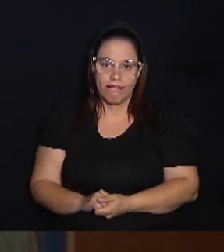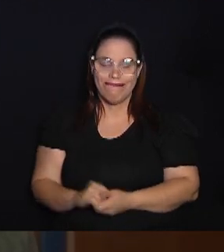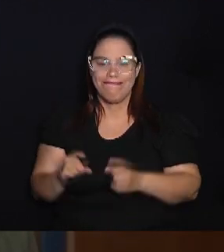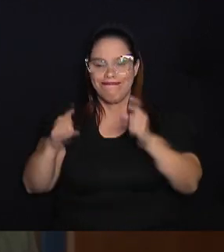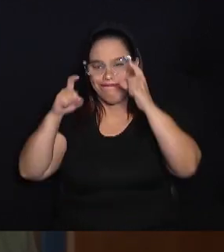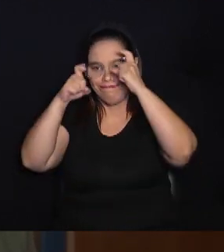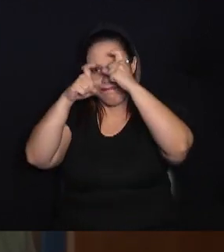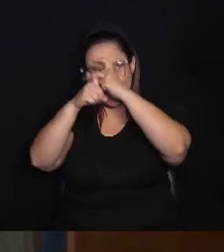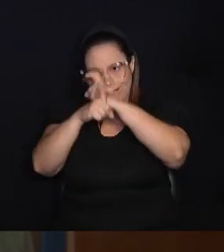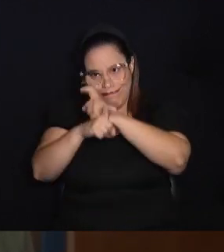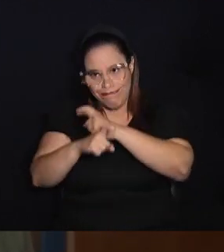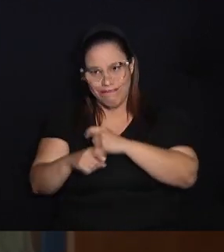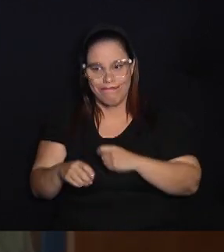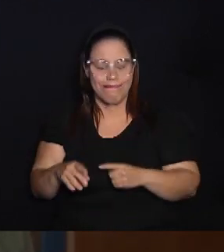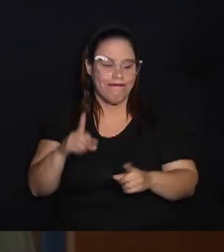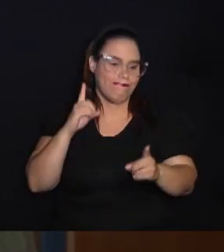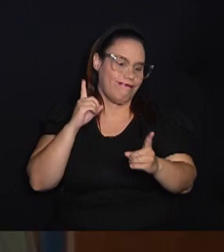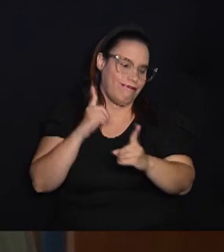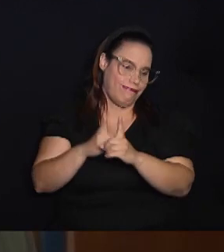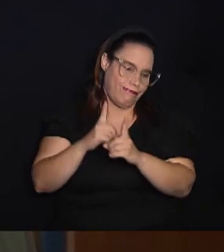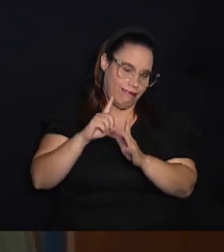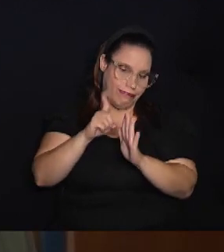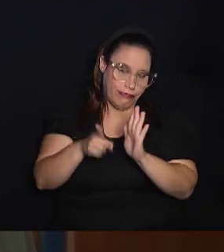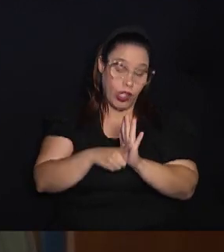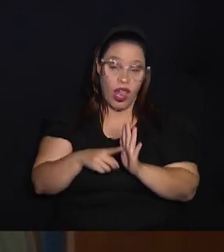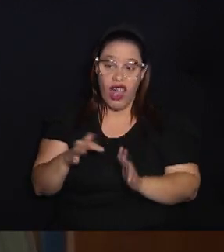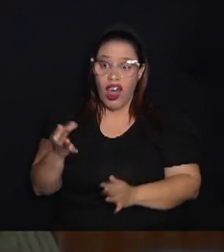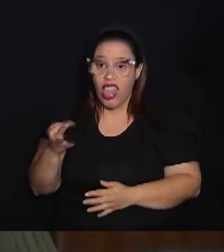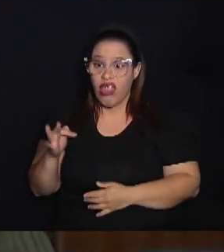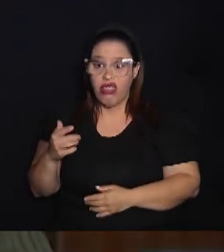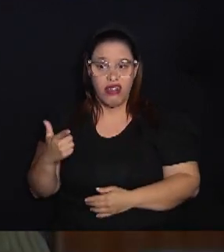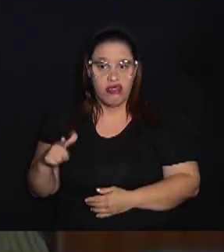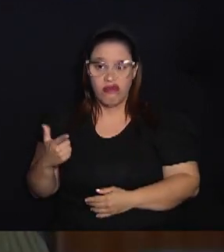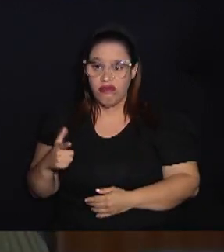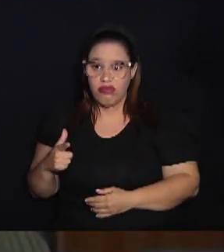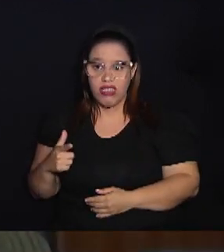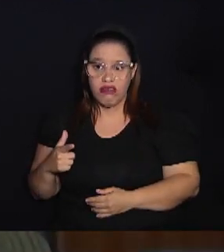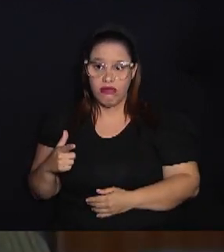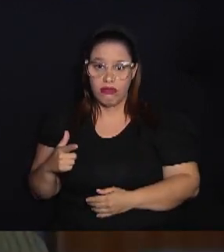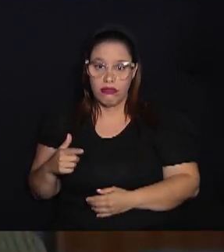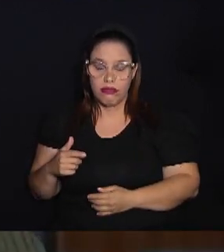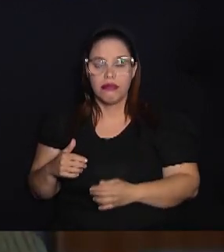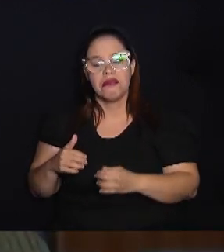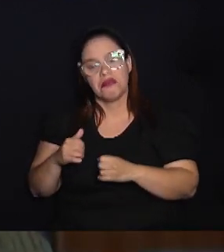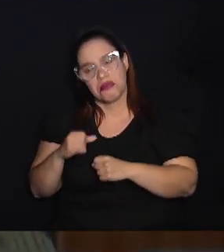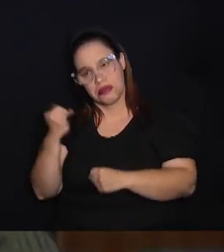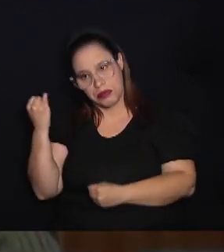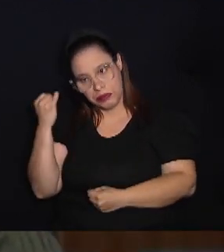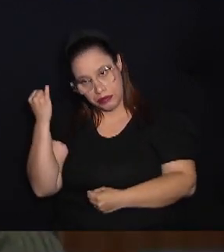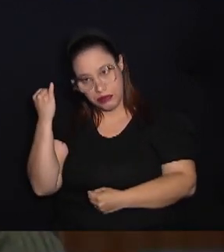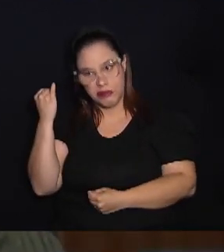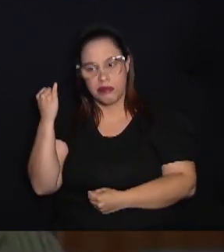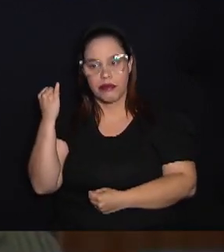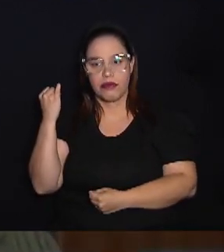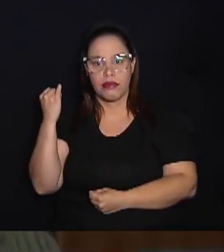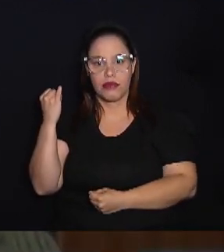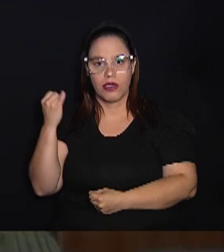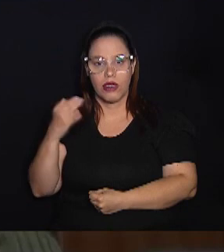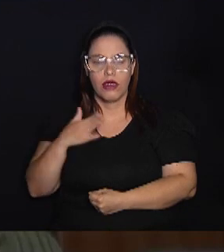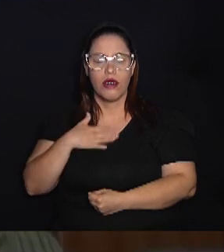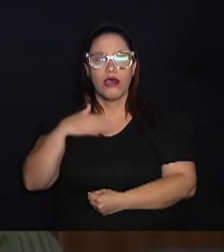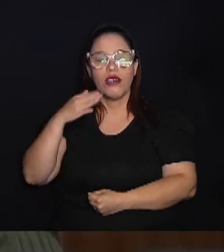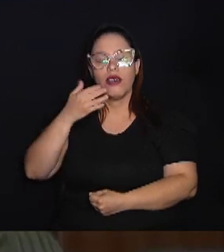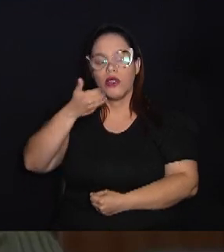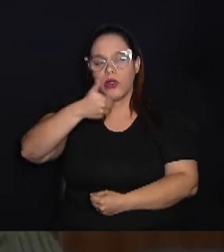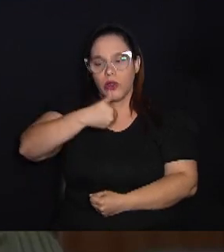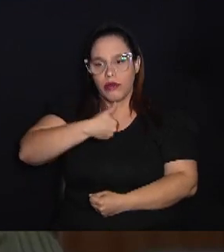dificuldade minha de diagnóstico, eu não tinha dor nenhuma. Mas o importante é que no meu interior